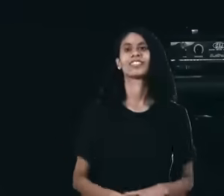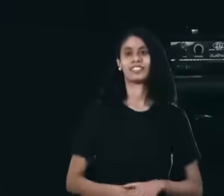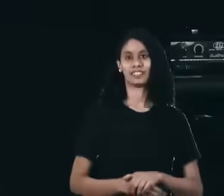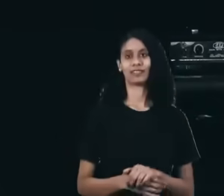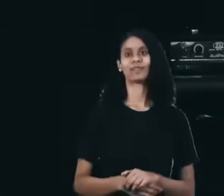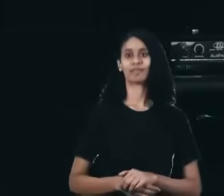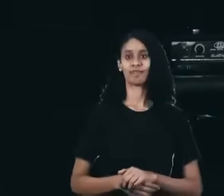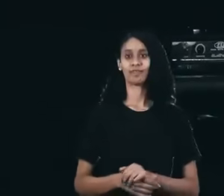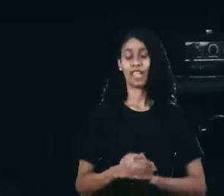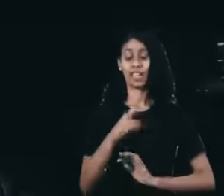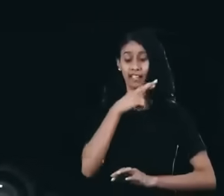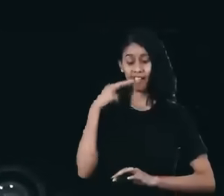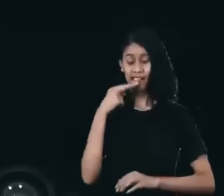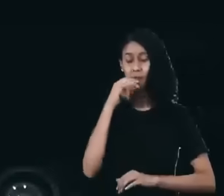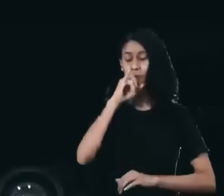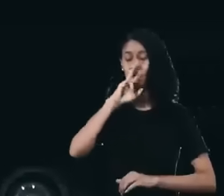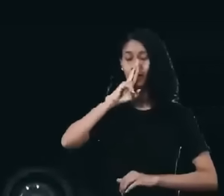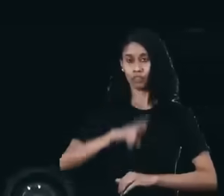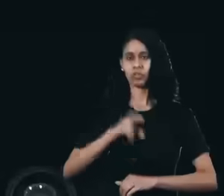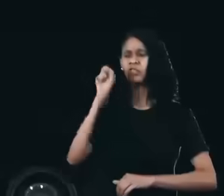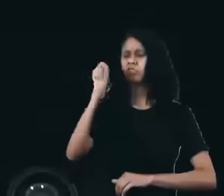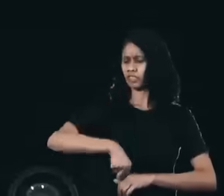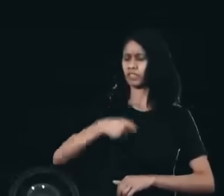obedeceu e disse, sim, eu quero.